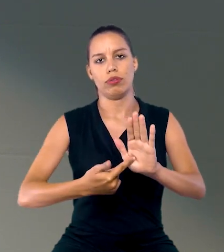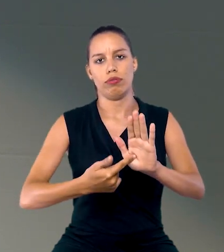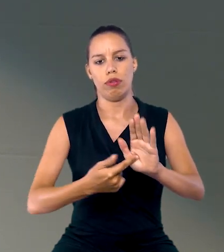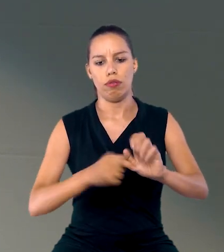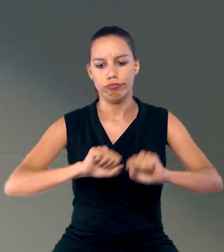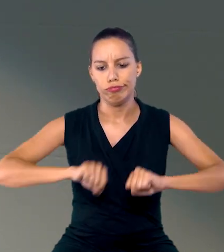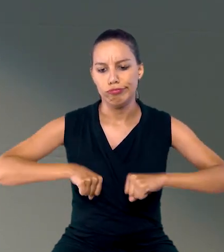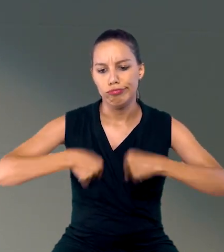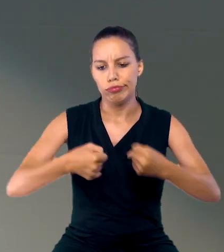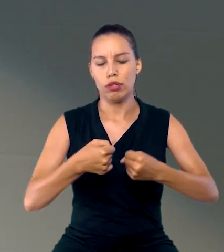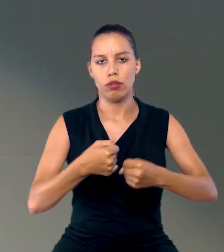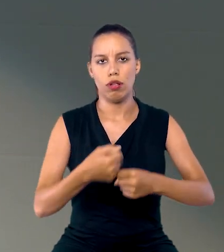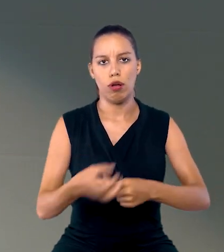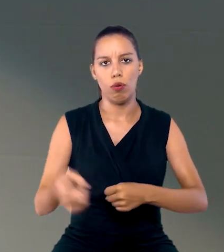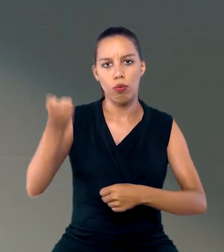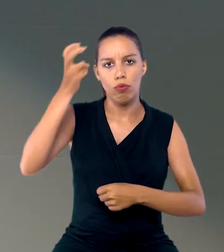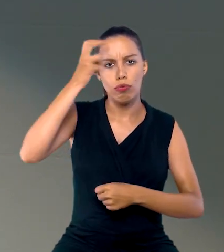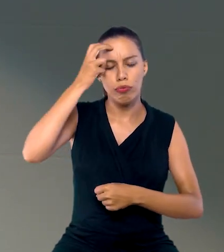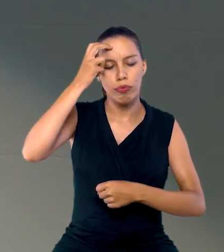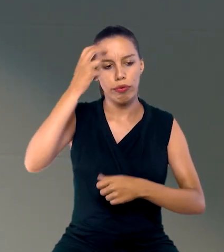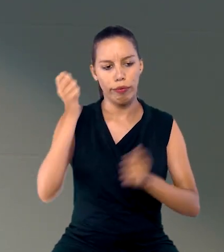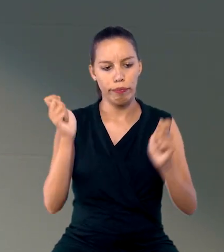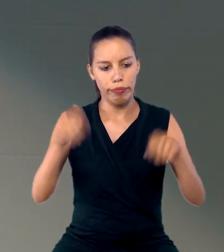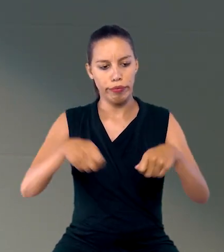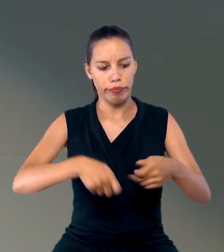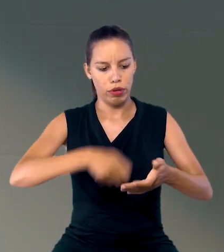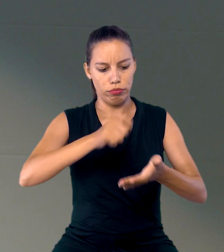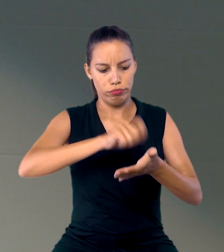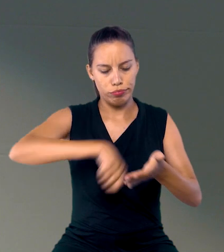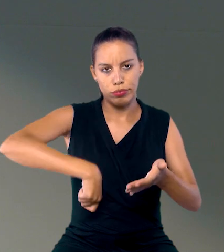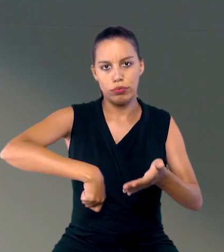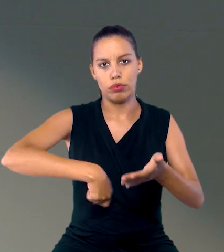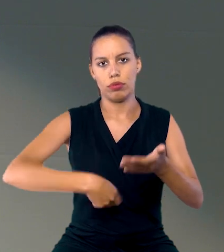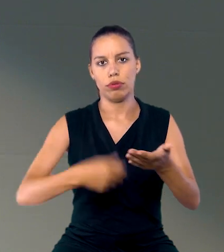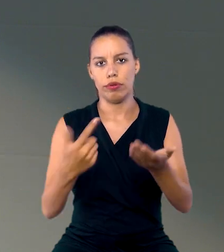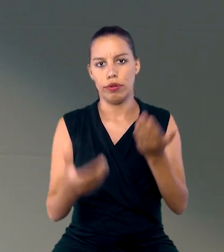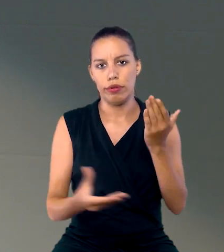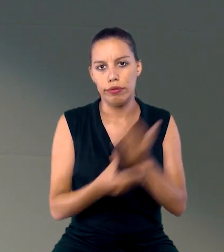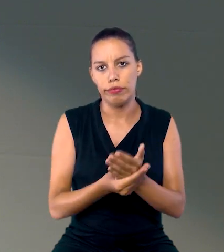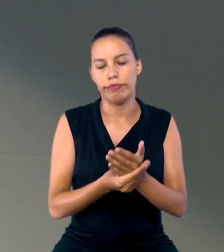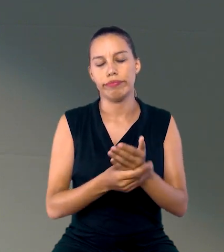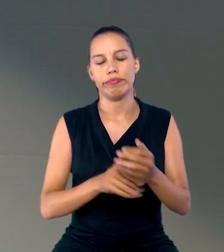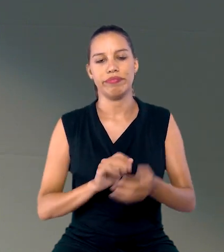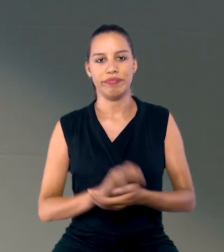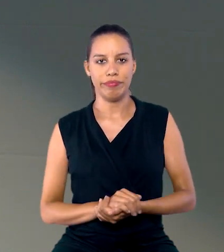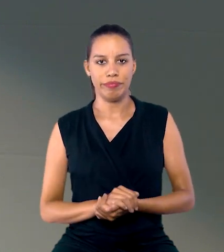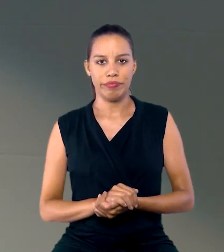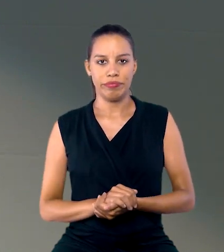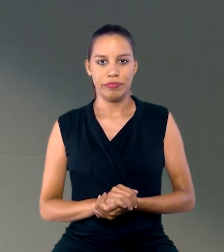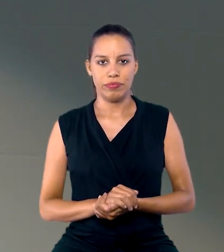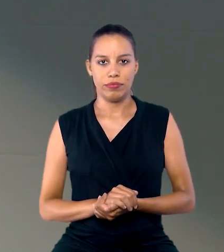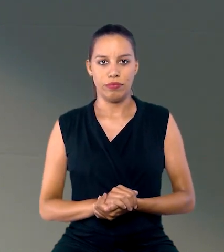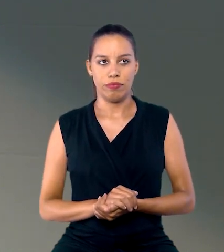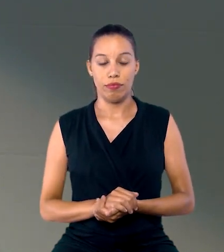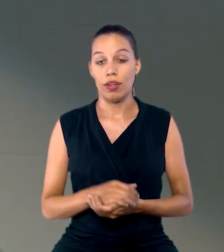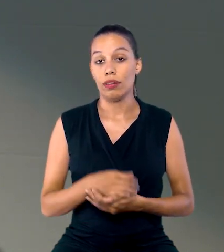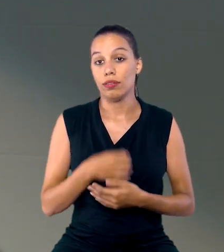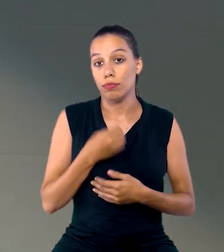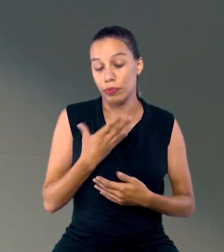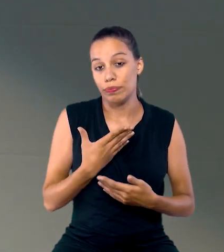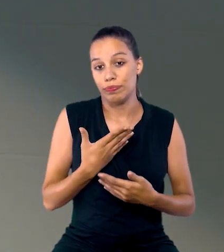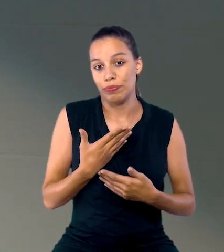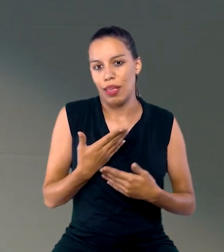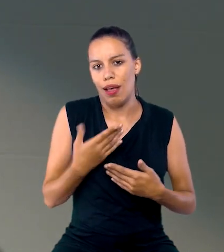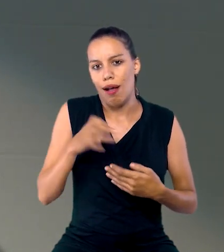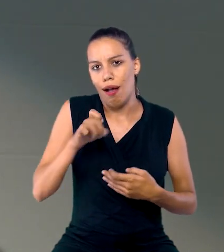de fortalecimento cultural decorrentes da escolha de registrarem seus conhecimentos por meio da escrita alfabética.